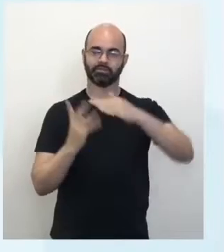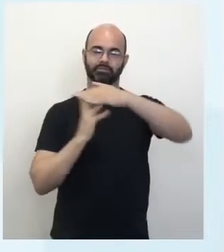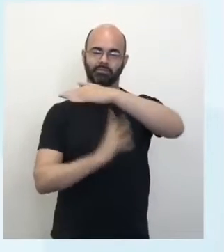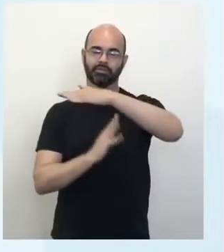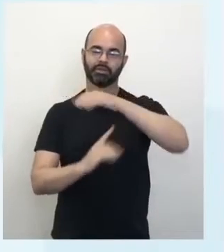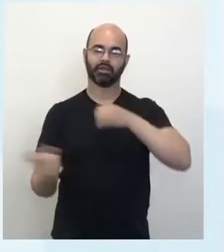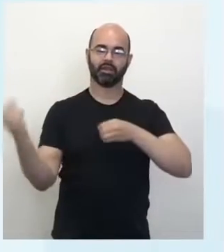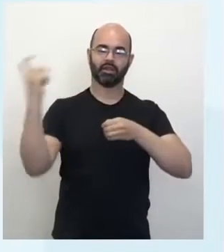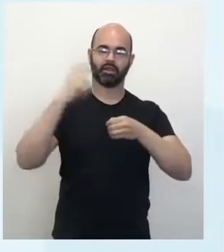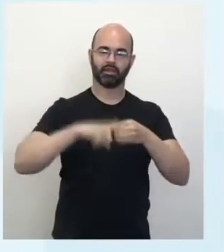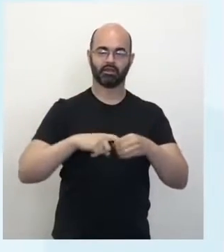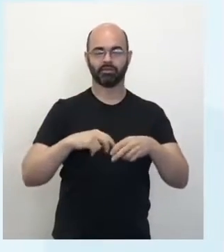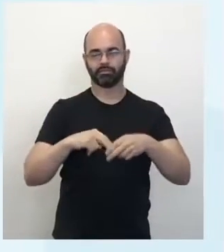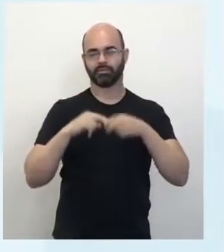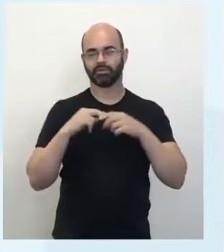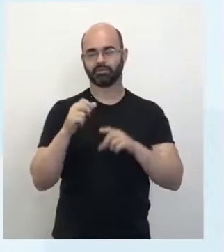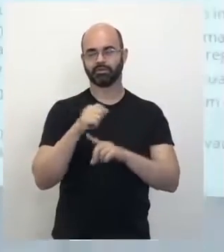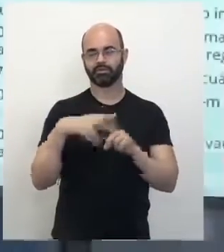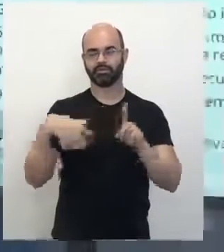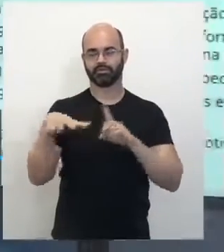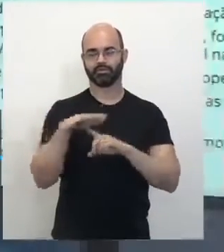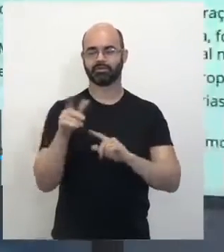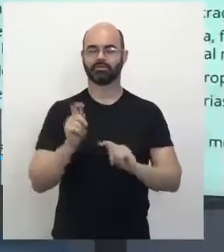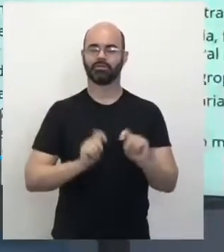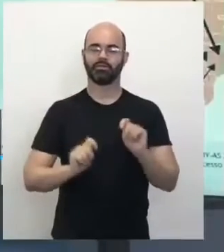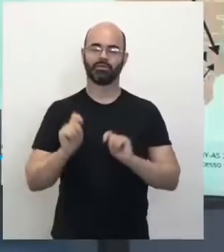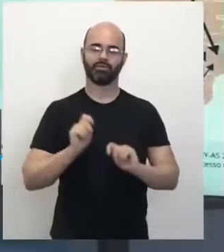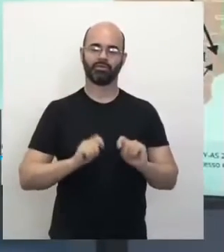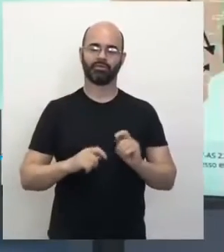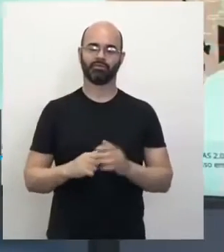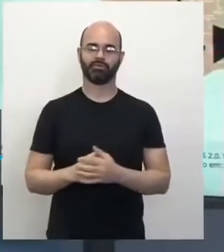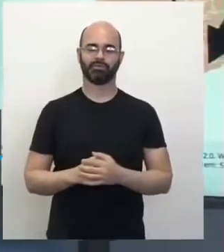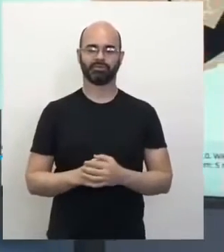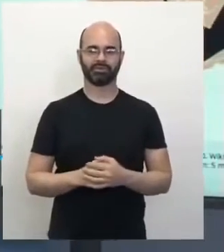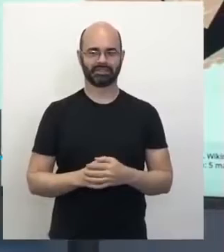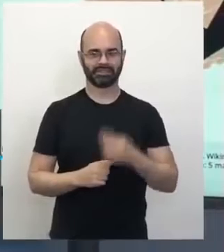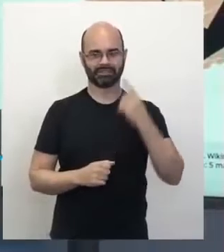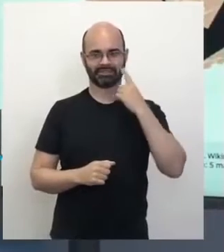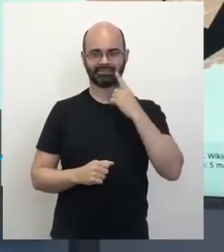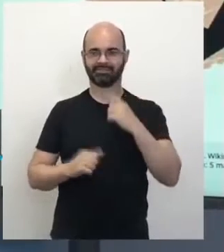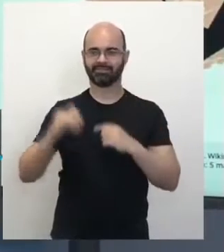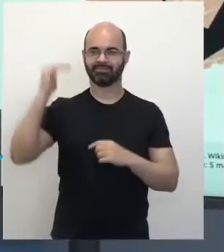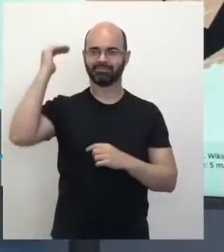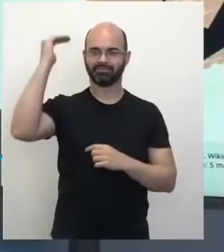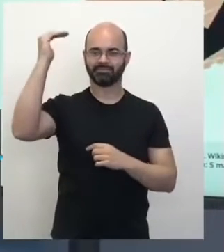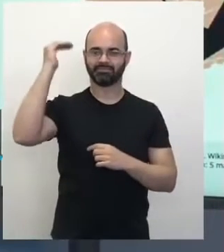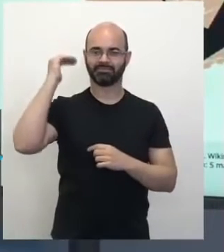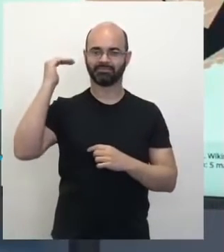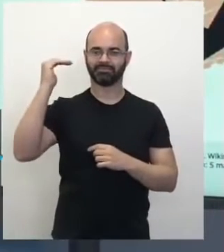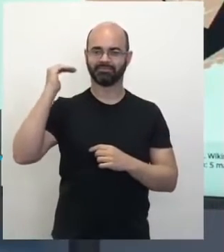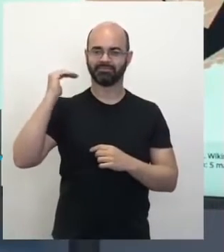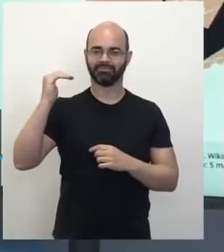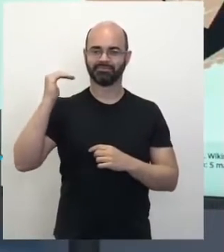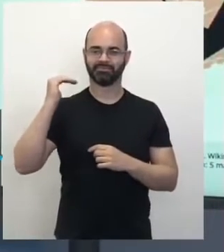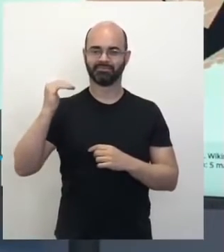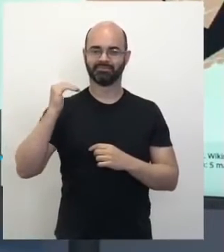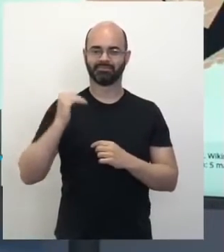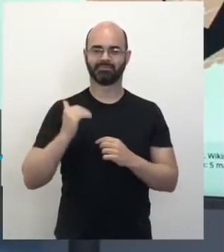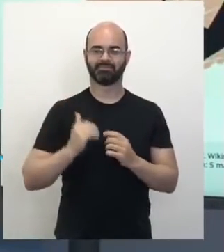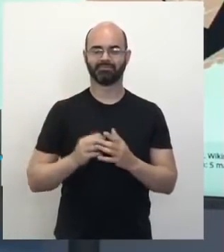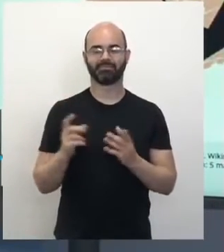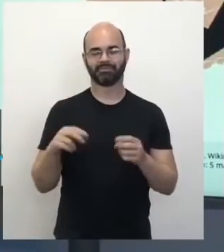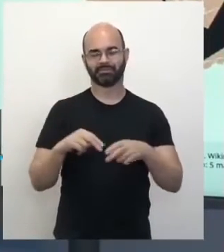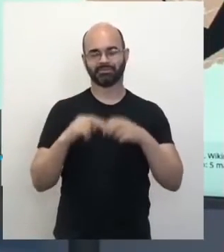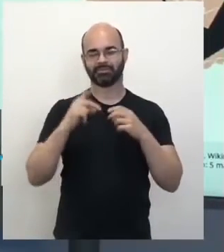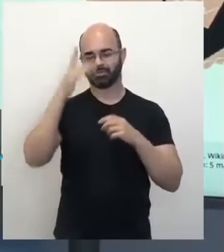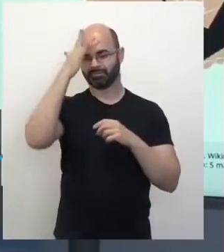razões socioeconômicas. Então vejam quantos períodos que tem muito a ver com essa relação de